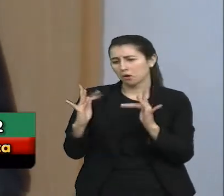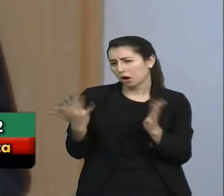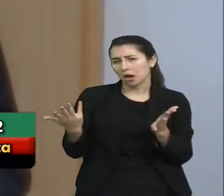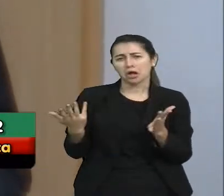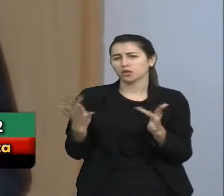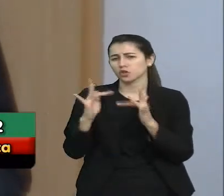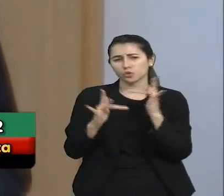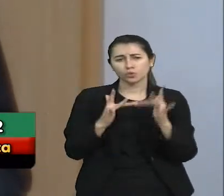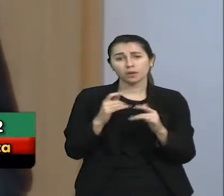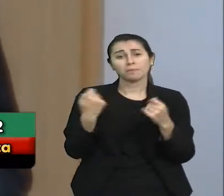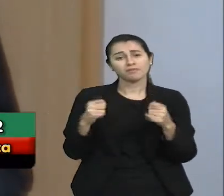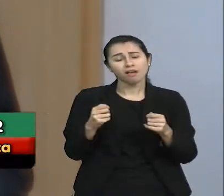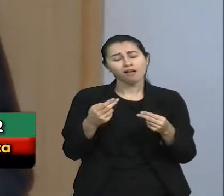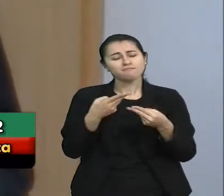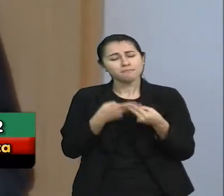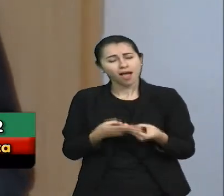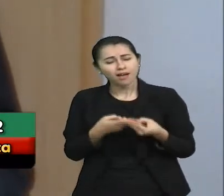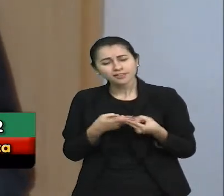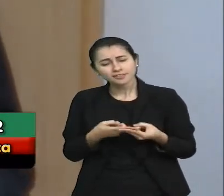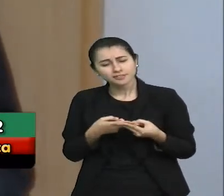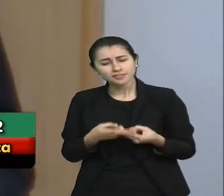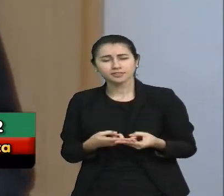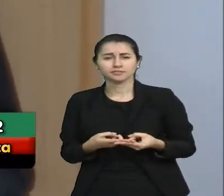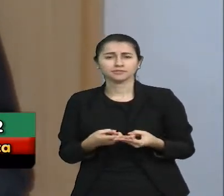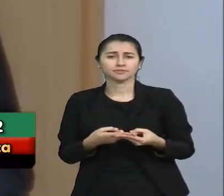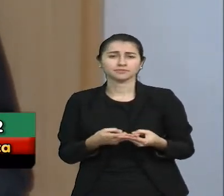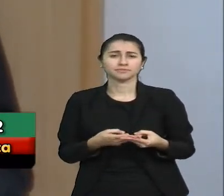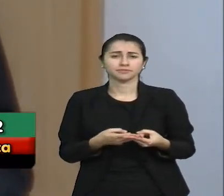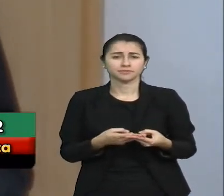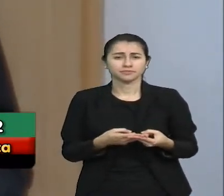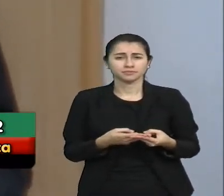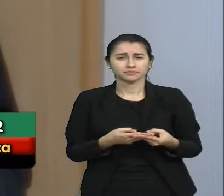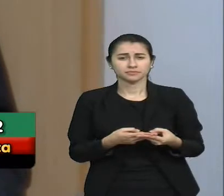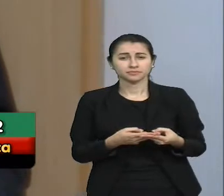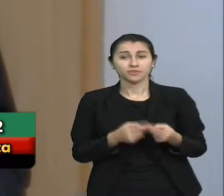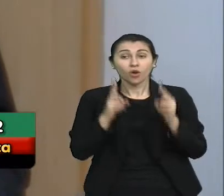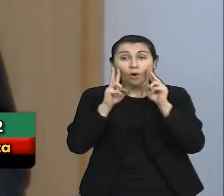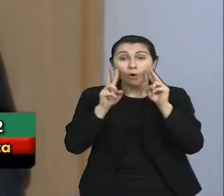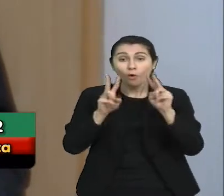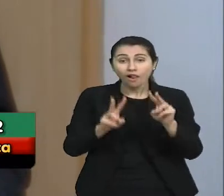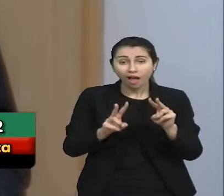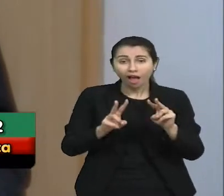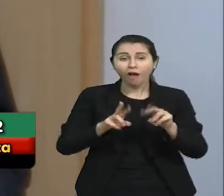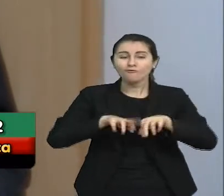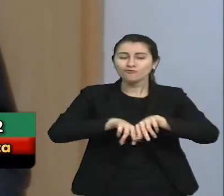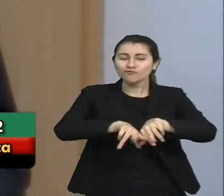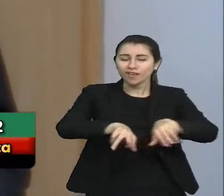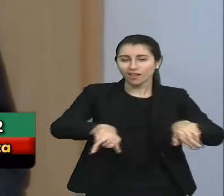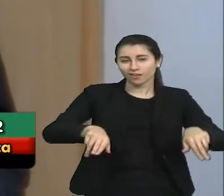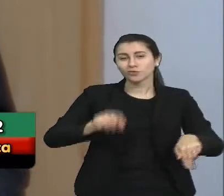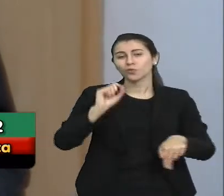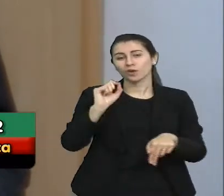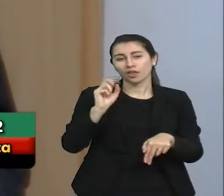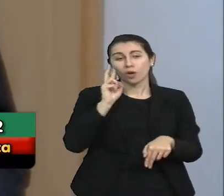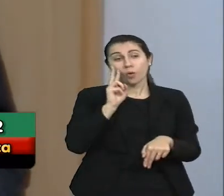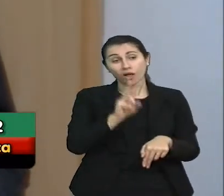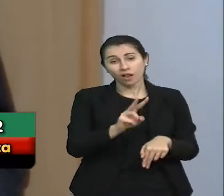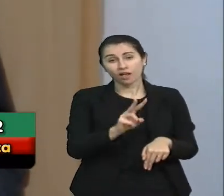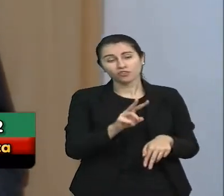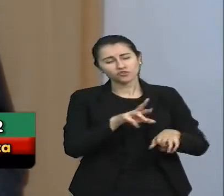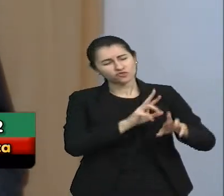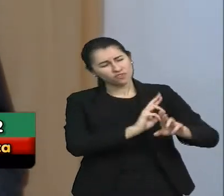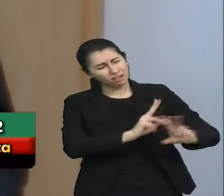ser tolerante, a olhar o diferente e saber que